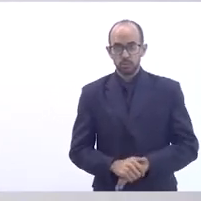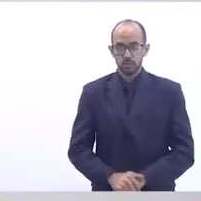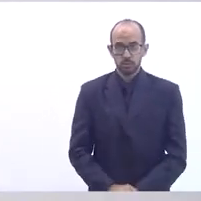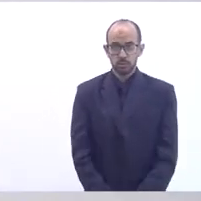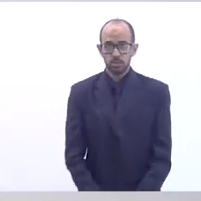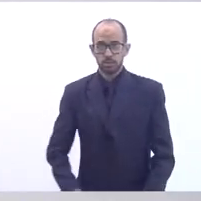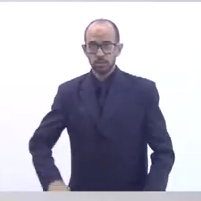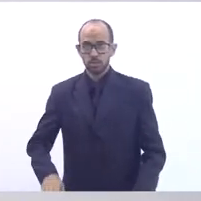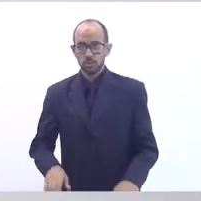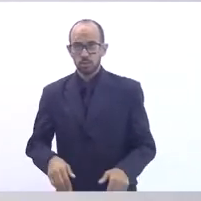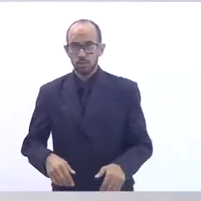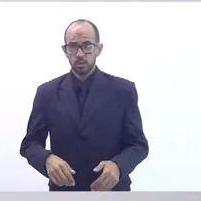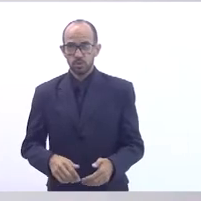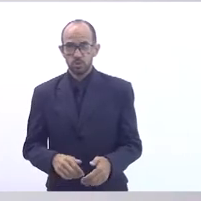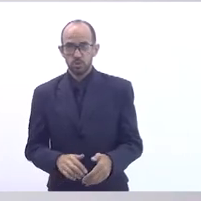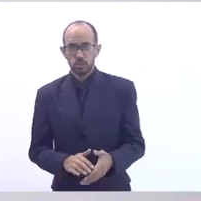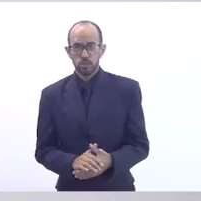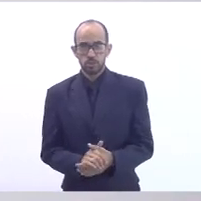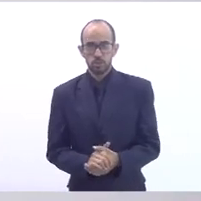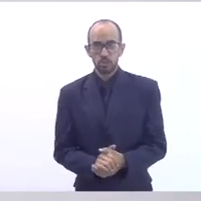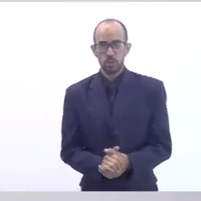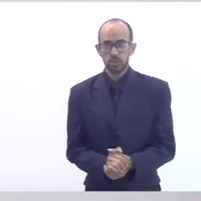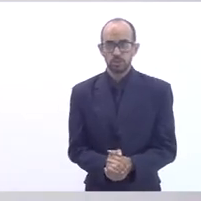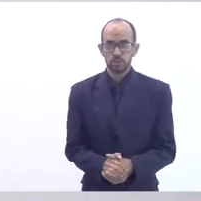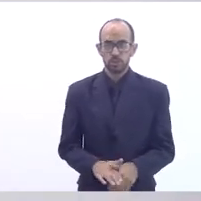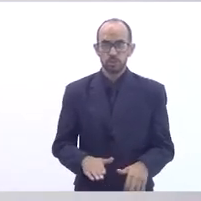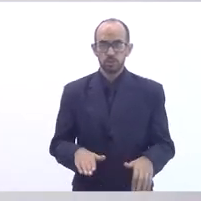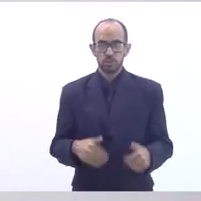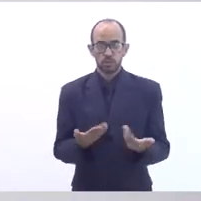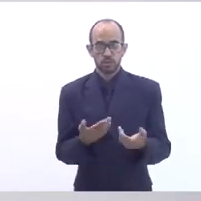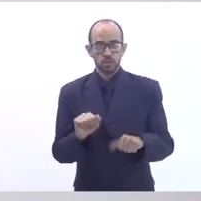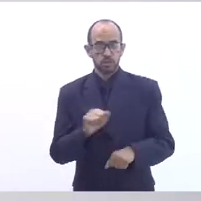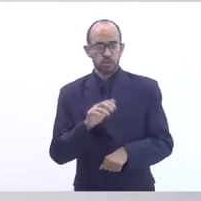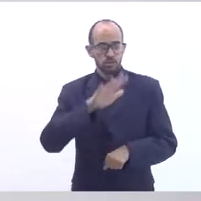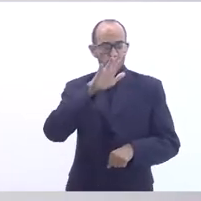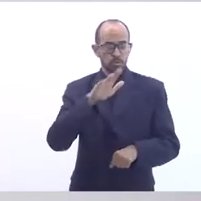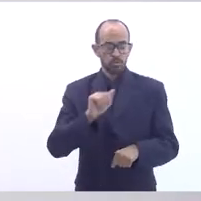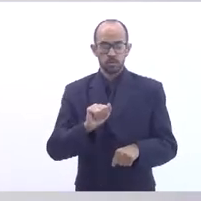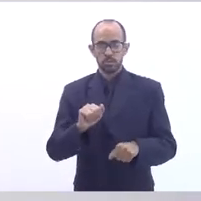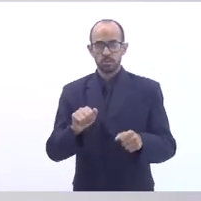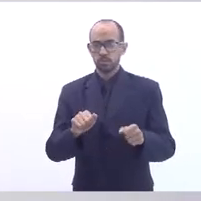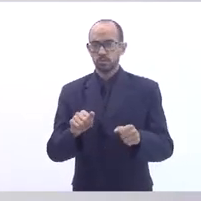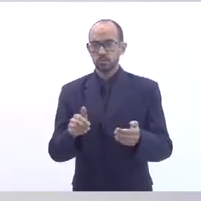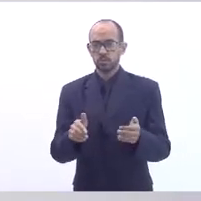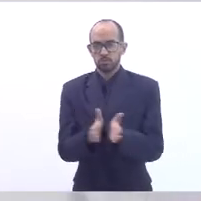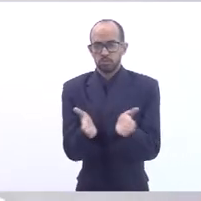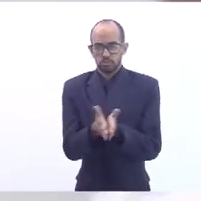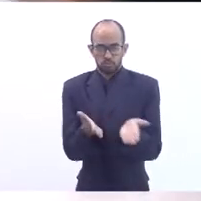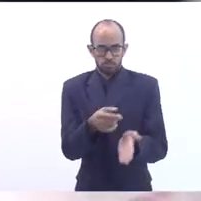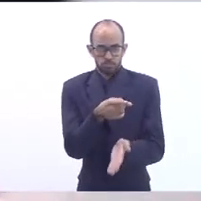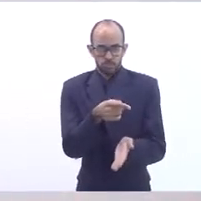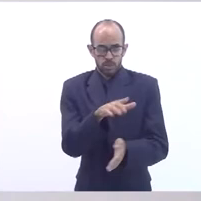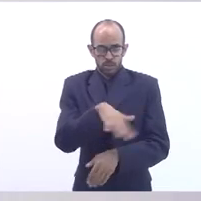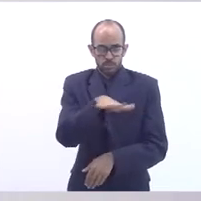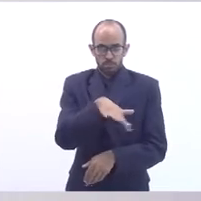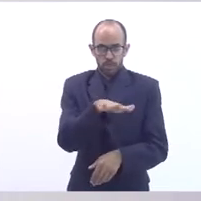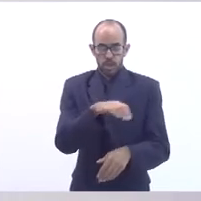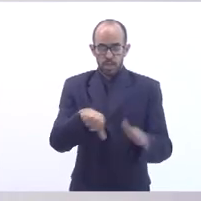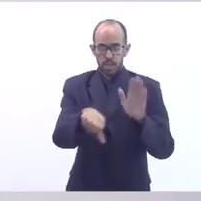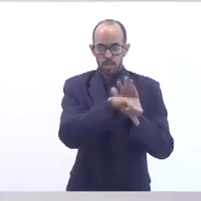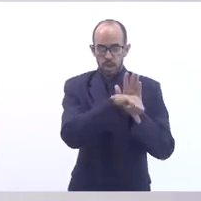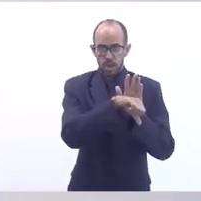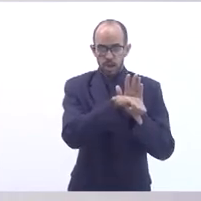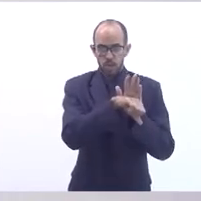estão o Sport tá tudo quanto é tipo de possibilidade no burro né Xavier a gente comunidade nesse mercado e legal que as pessoas